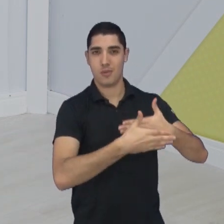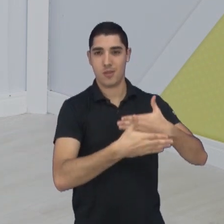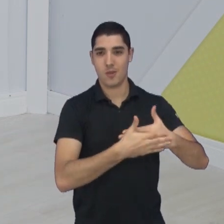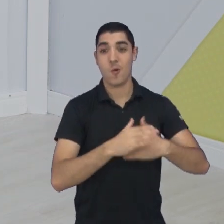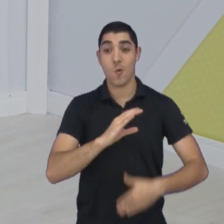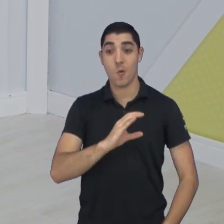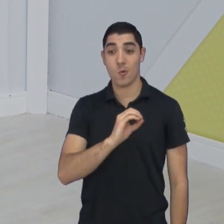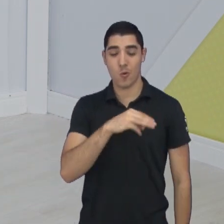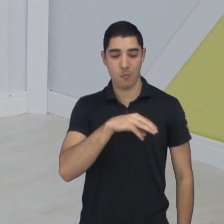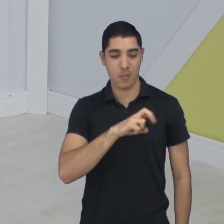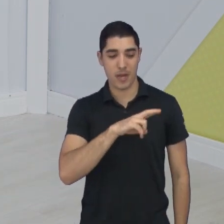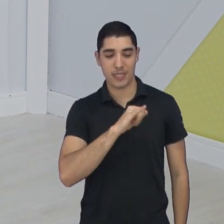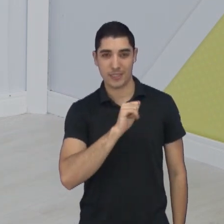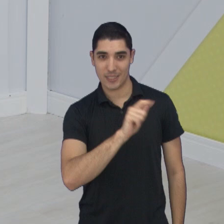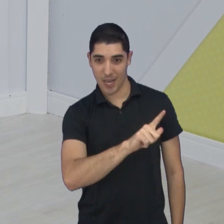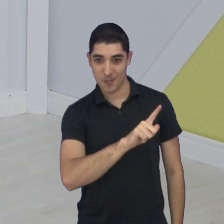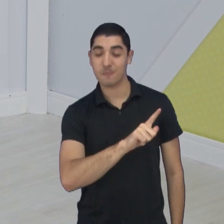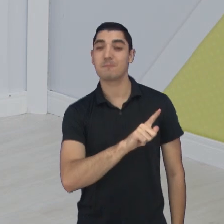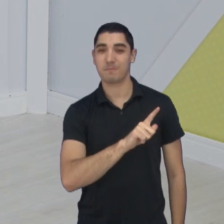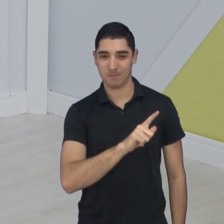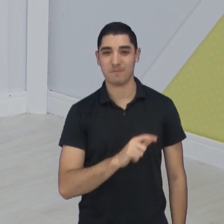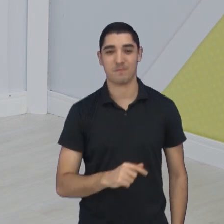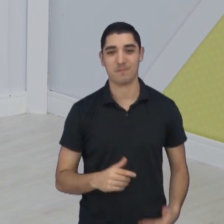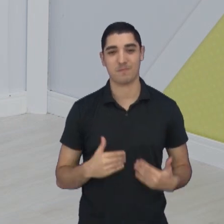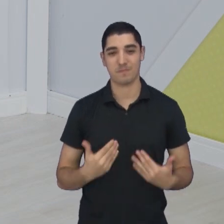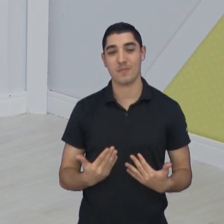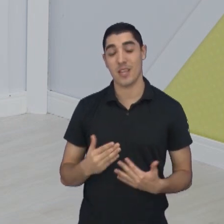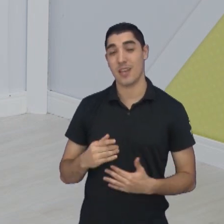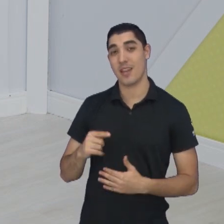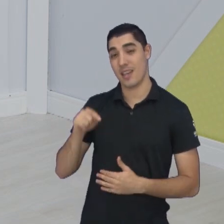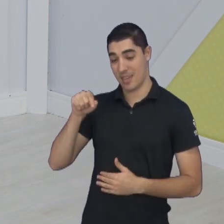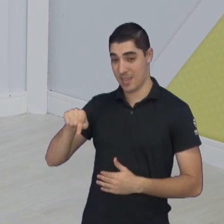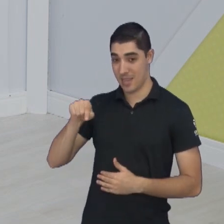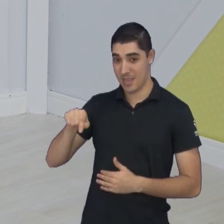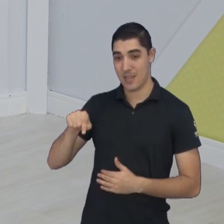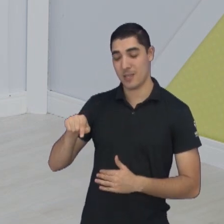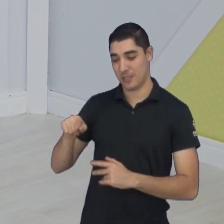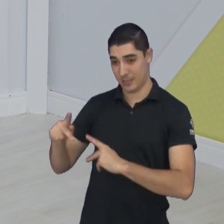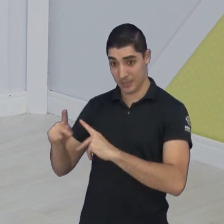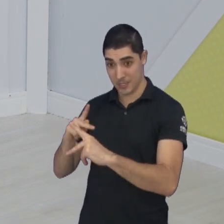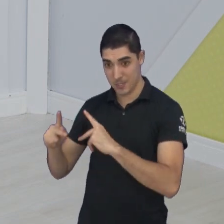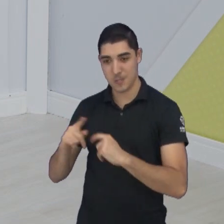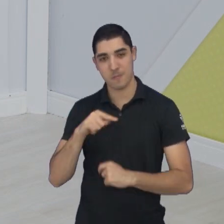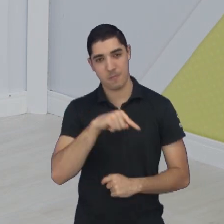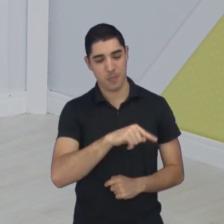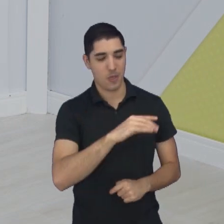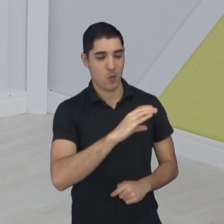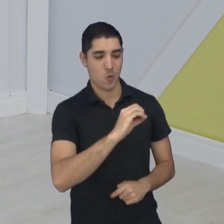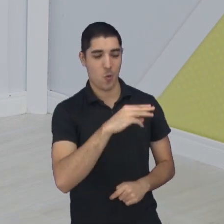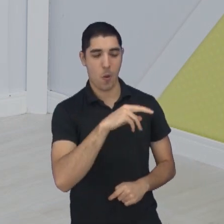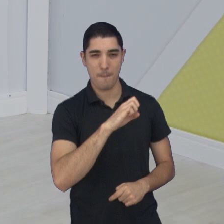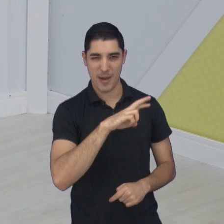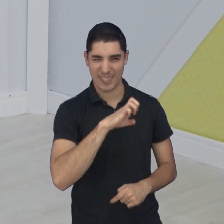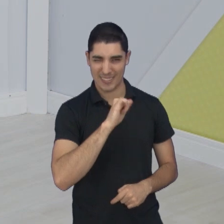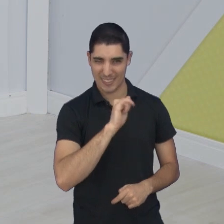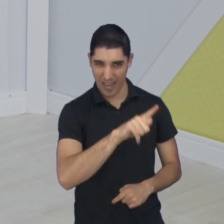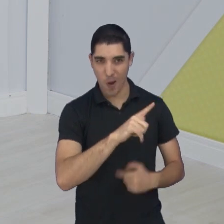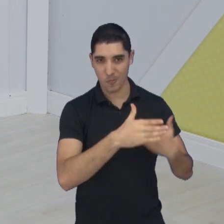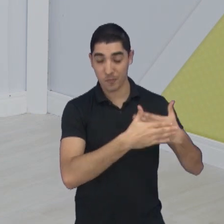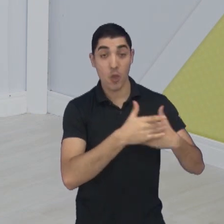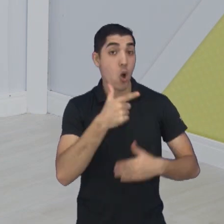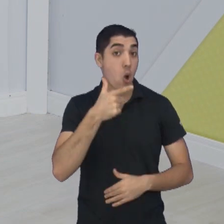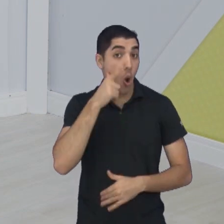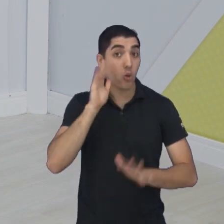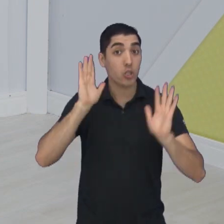TP, tá esperando o quê? Recebe o Comercial de Ribeirão Preto no Martins Pereira. Ontem, o time realizou treino aberto